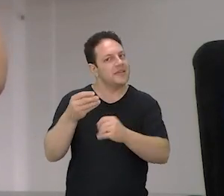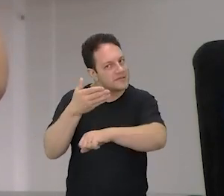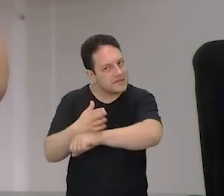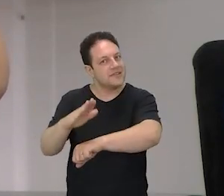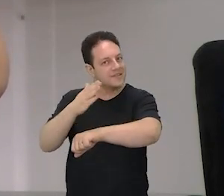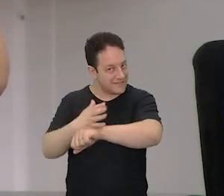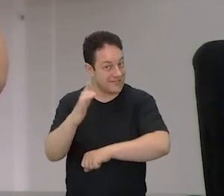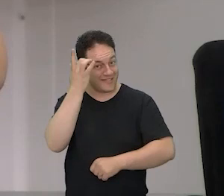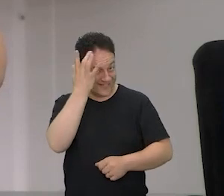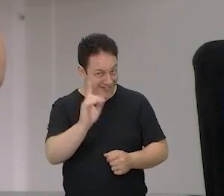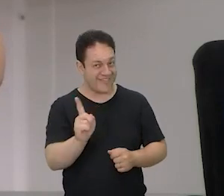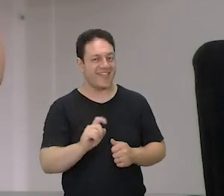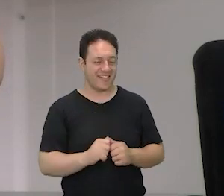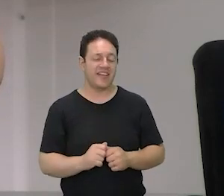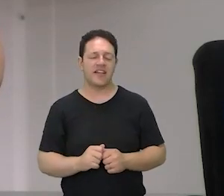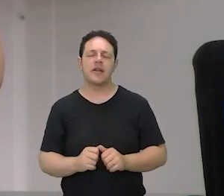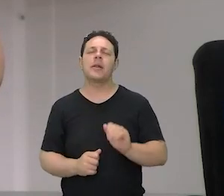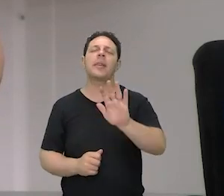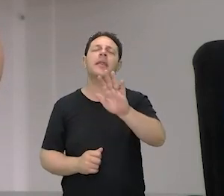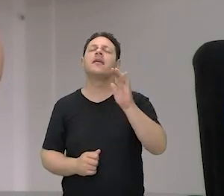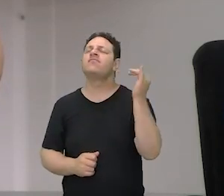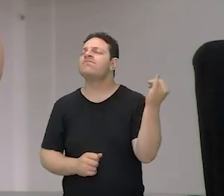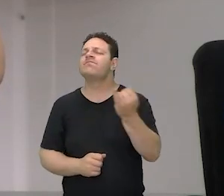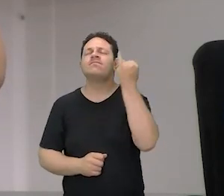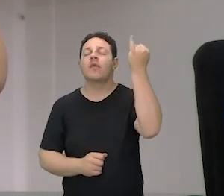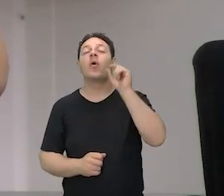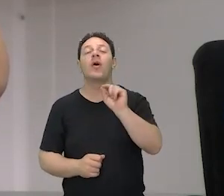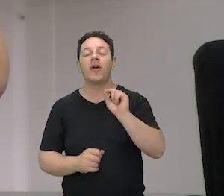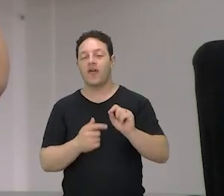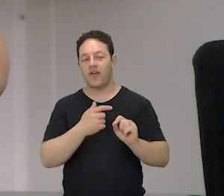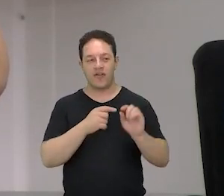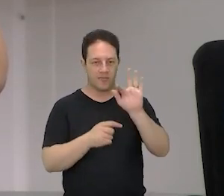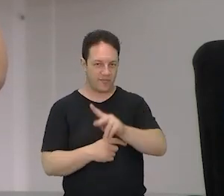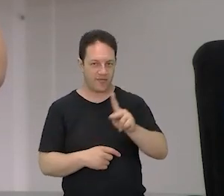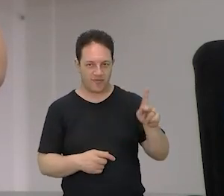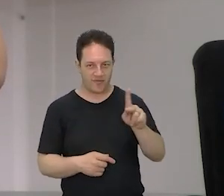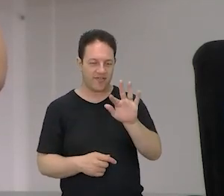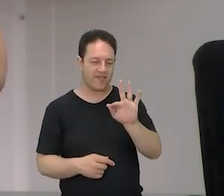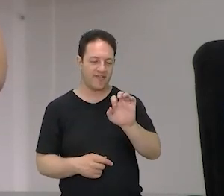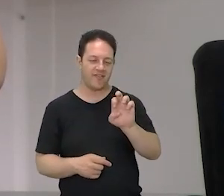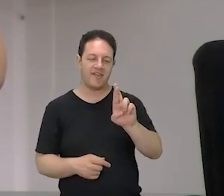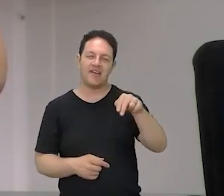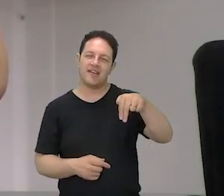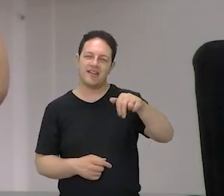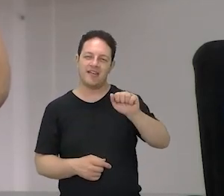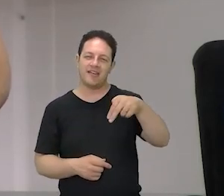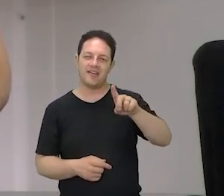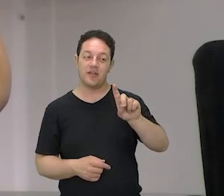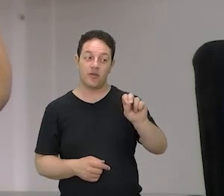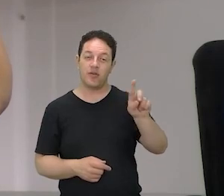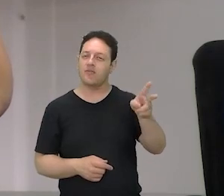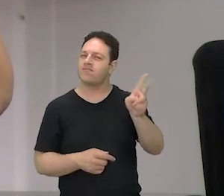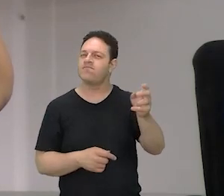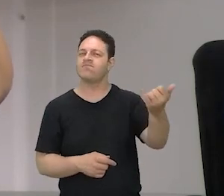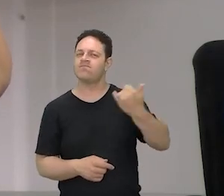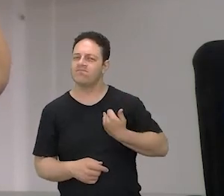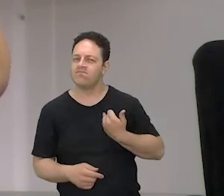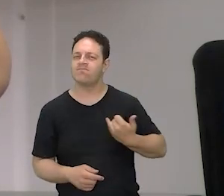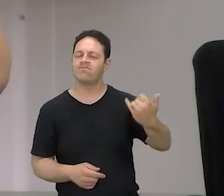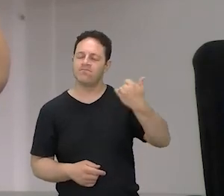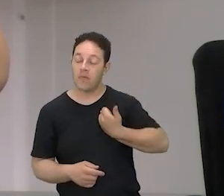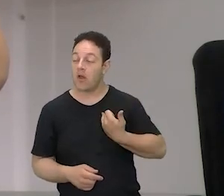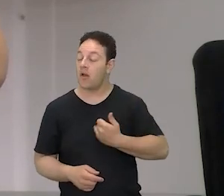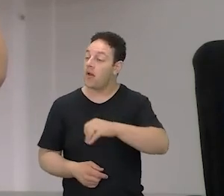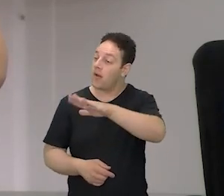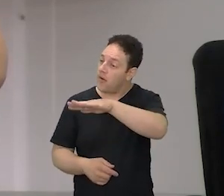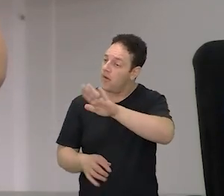muito importante que o professor Fernando, na nossa conversa, ele sempre destacou para mim, Samantha, tudo